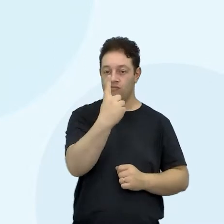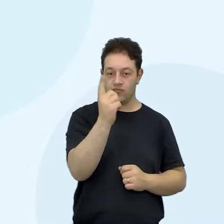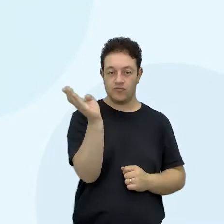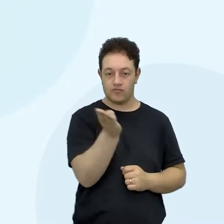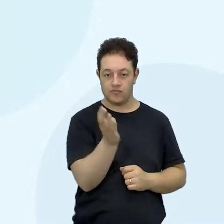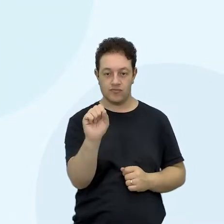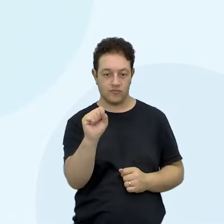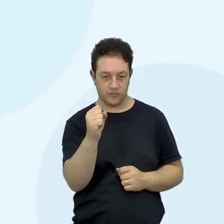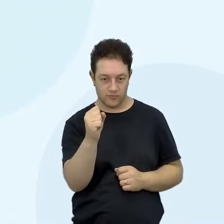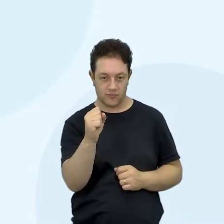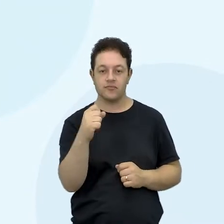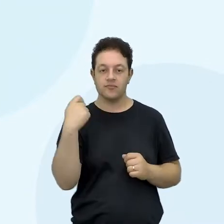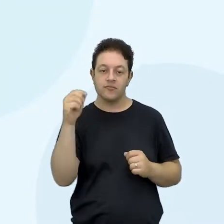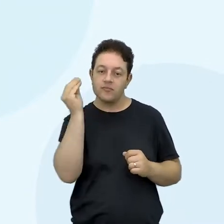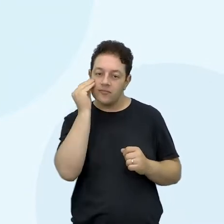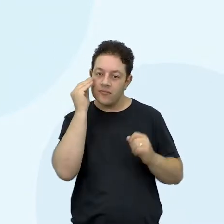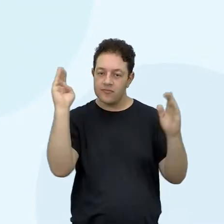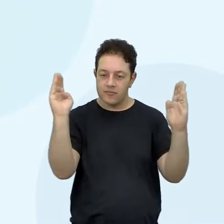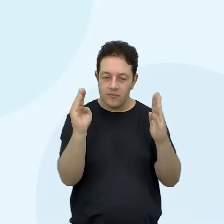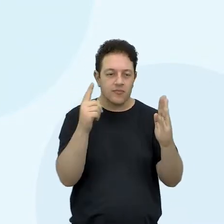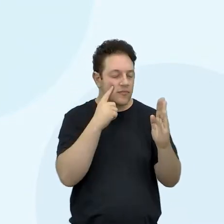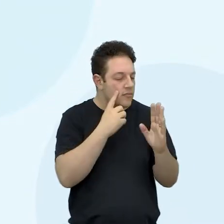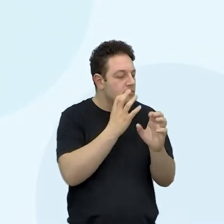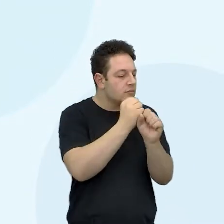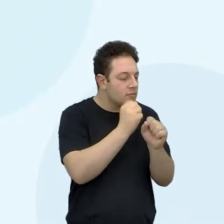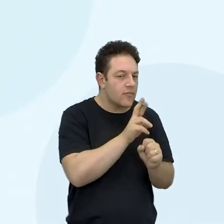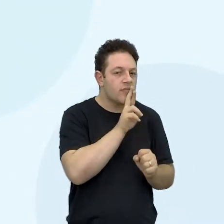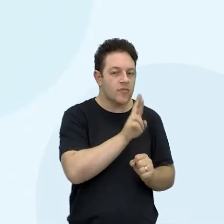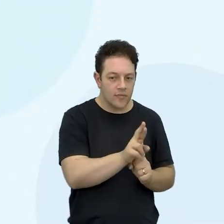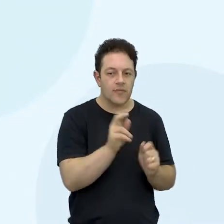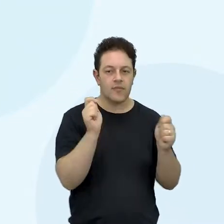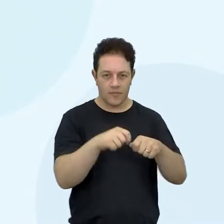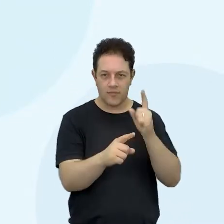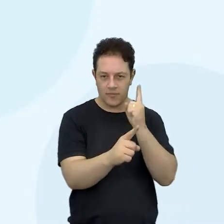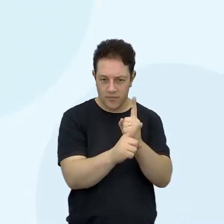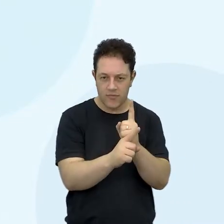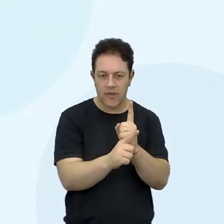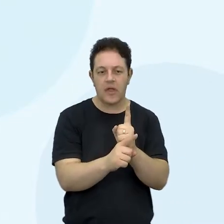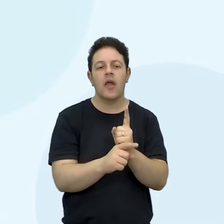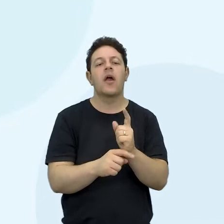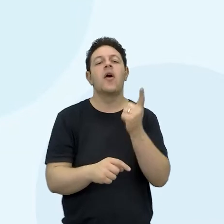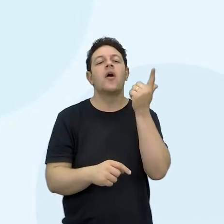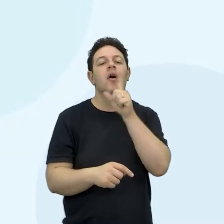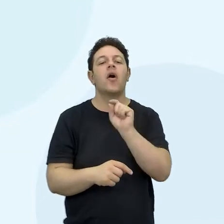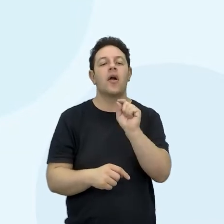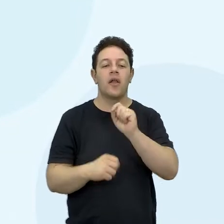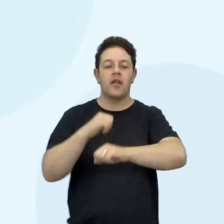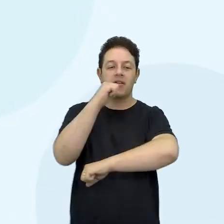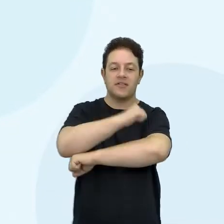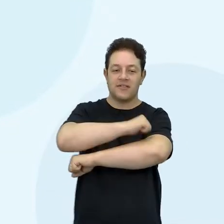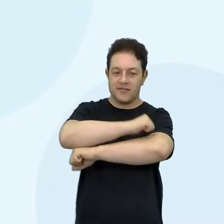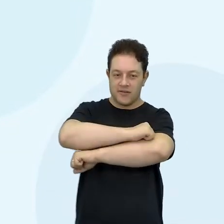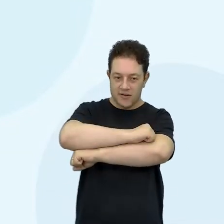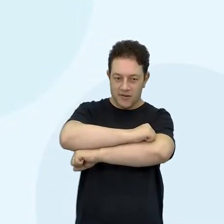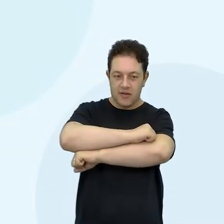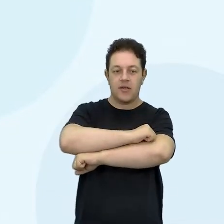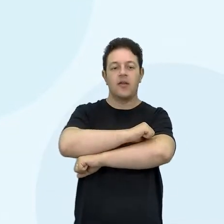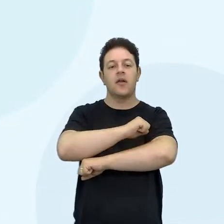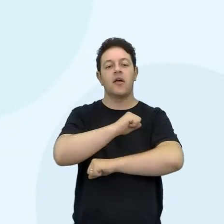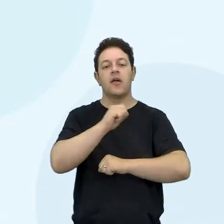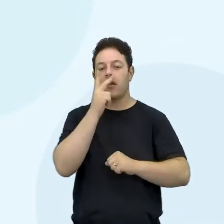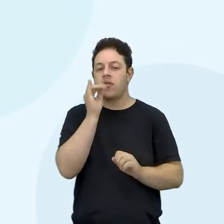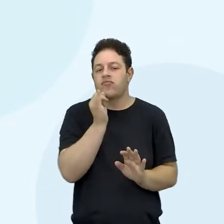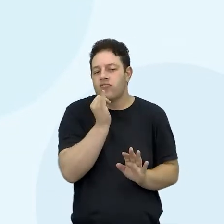aqui da redução, se a gente fizer a continha ali, a gente vai encontrar, a gente considerou uma janela, para efeito